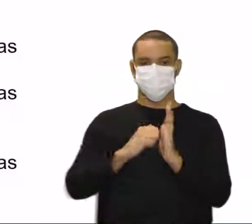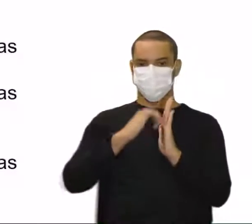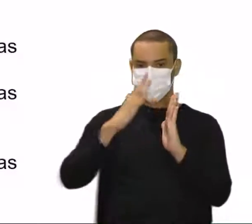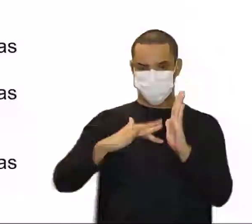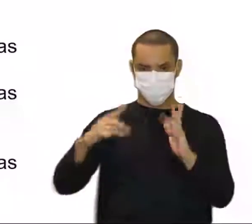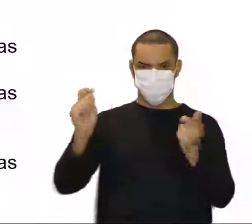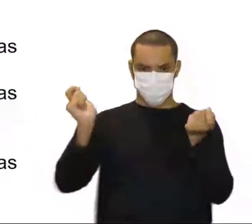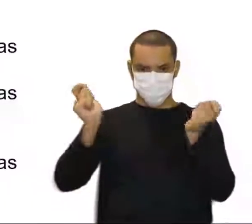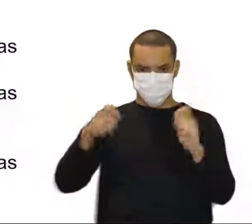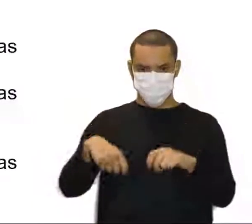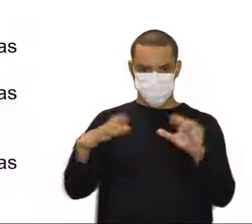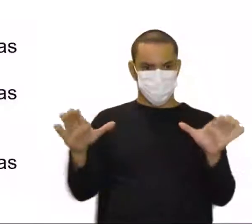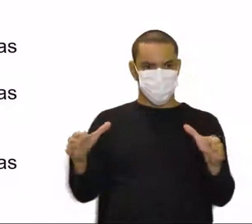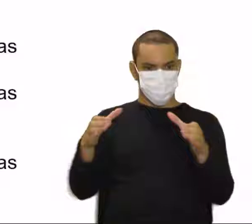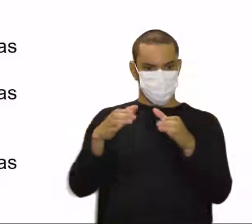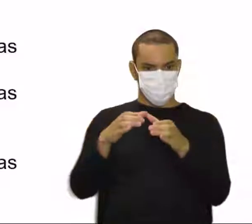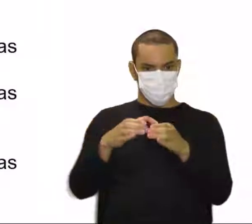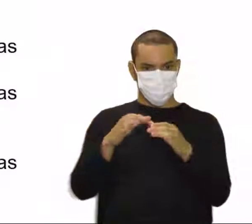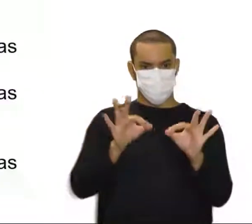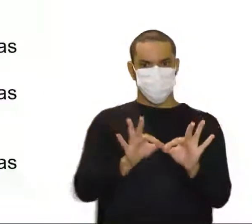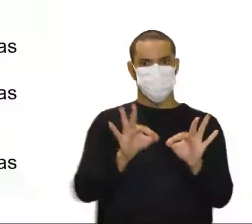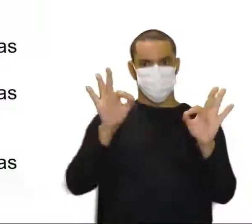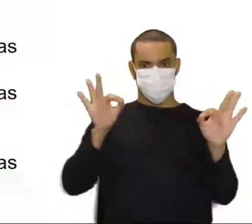ser classificadas como ondas